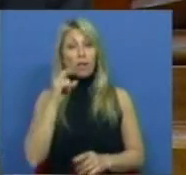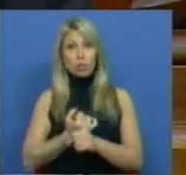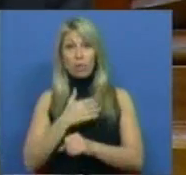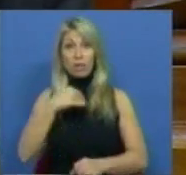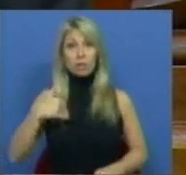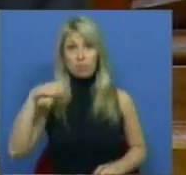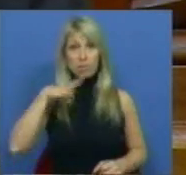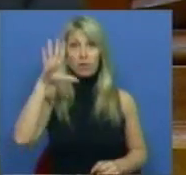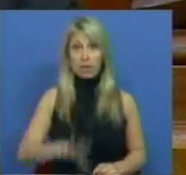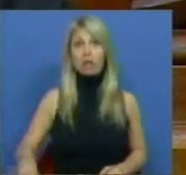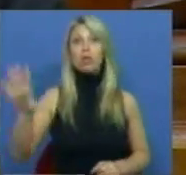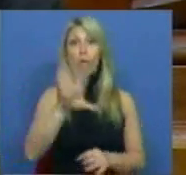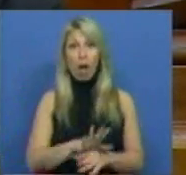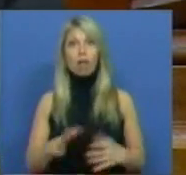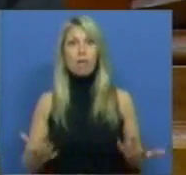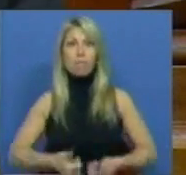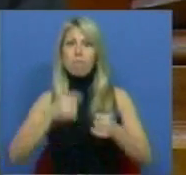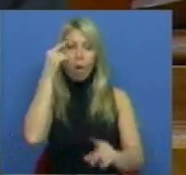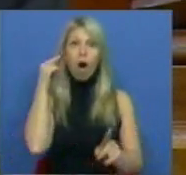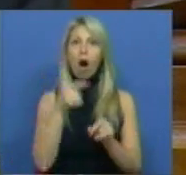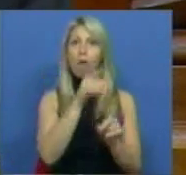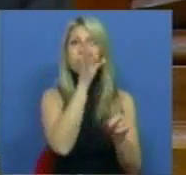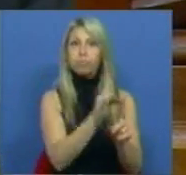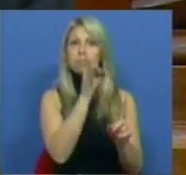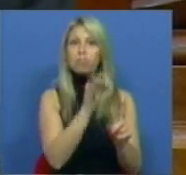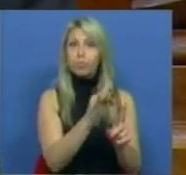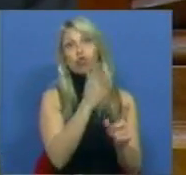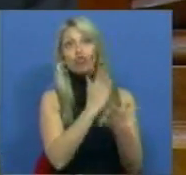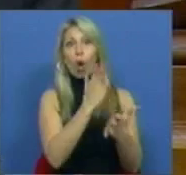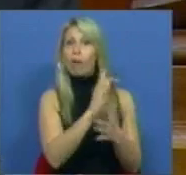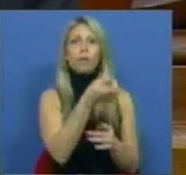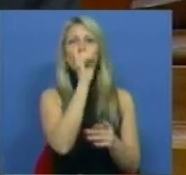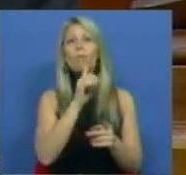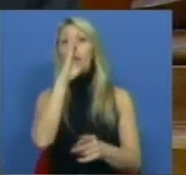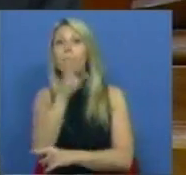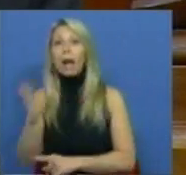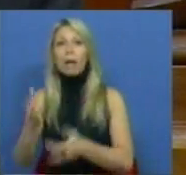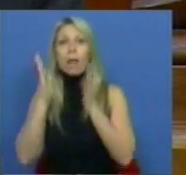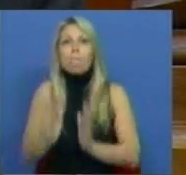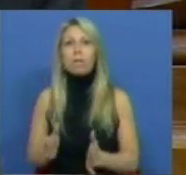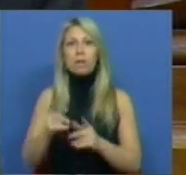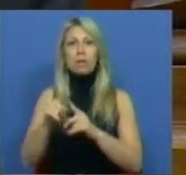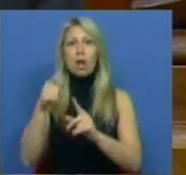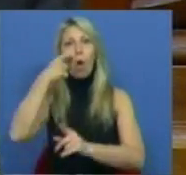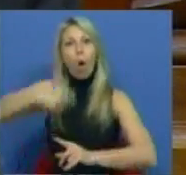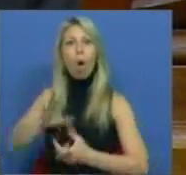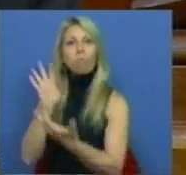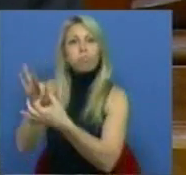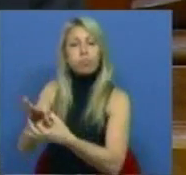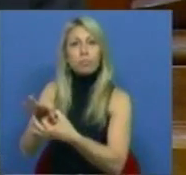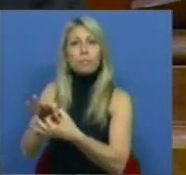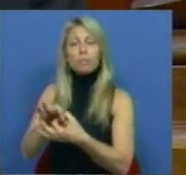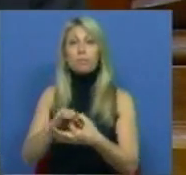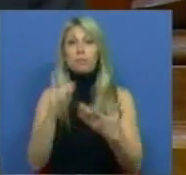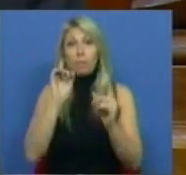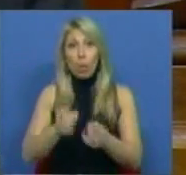das boas intenções às políticas efetivas para a sua expansão, modernização e humanização. Começando por atribuir